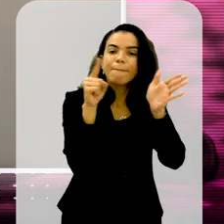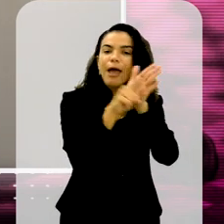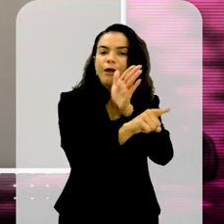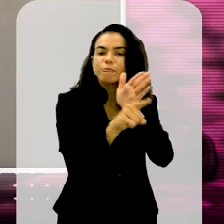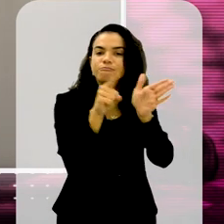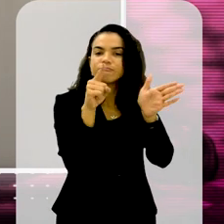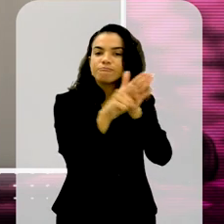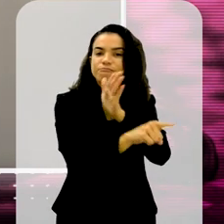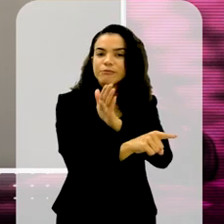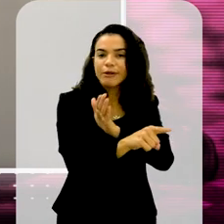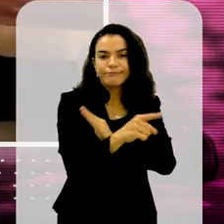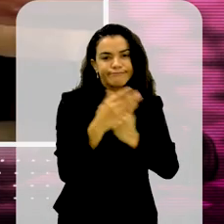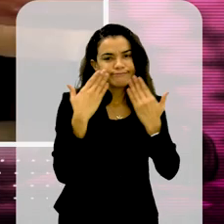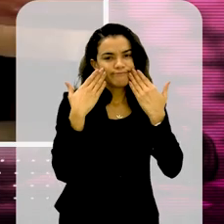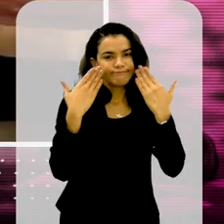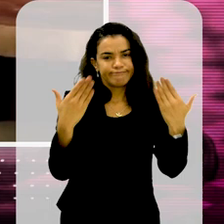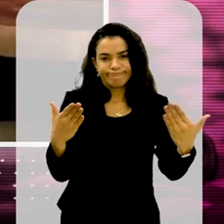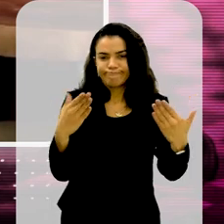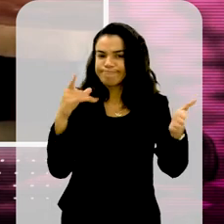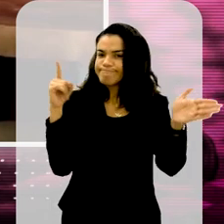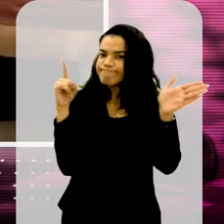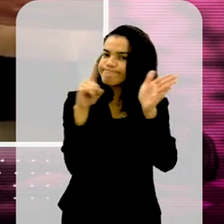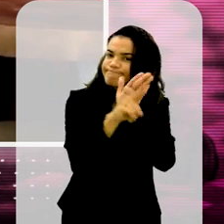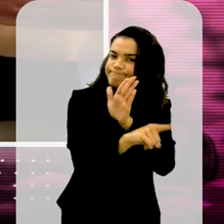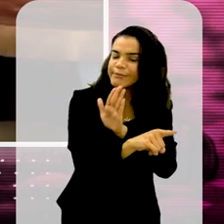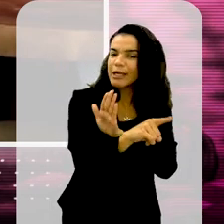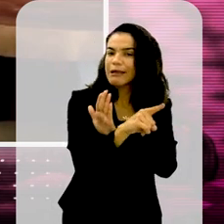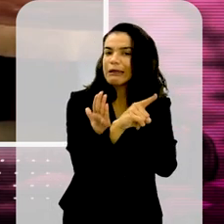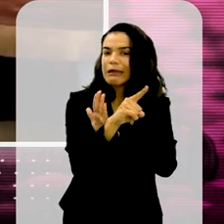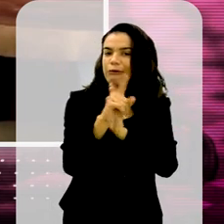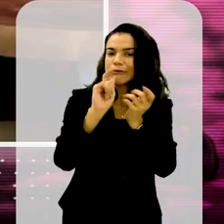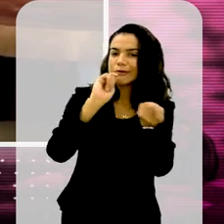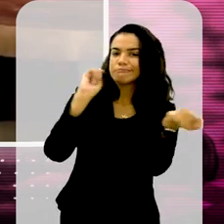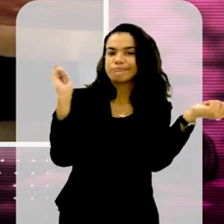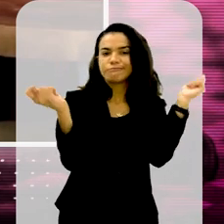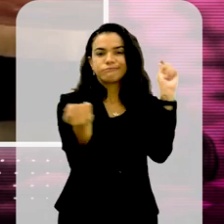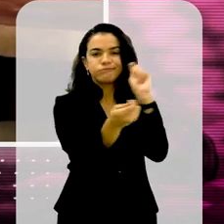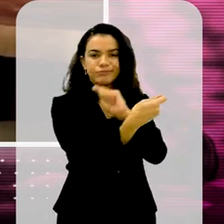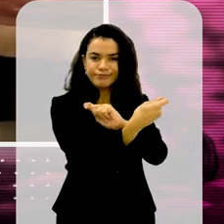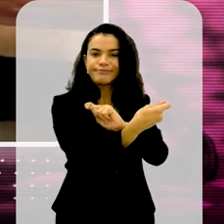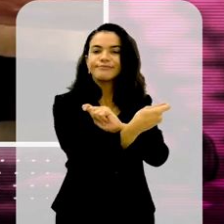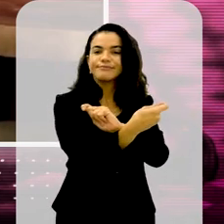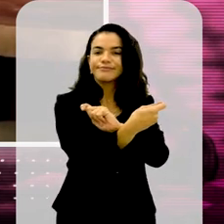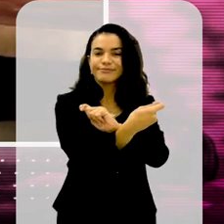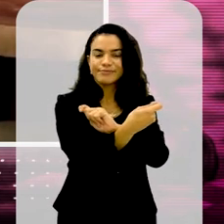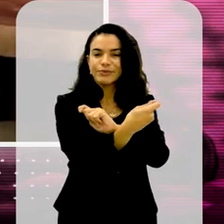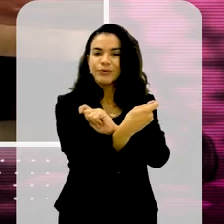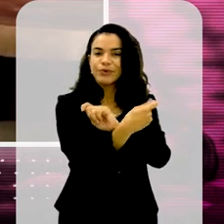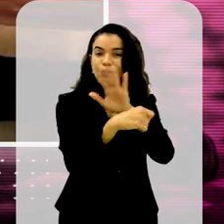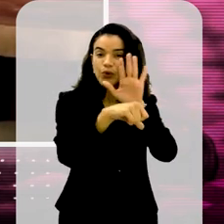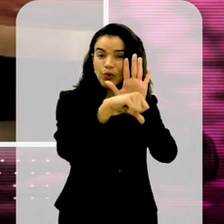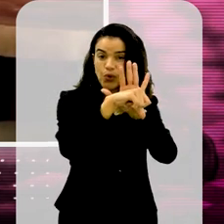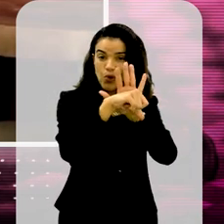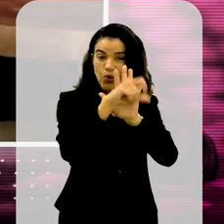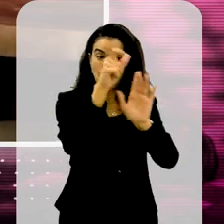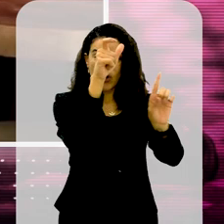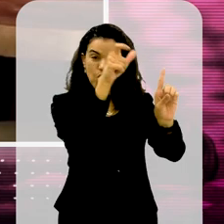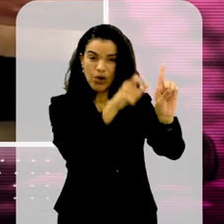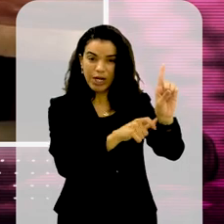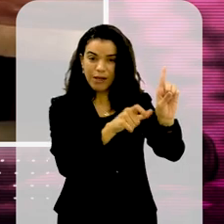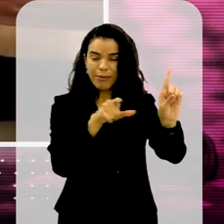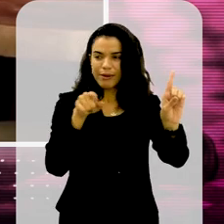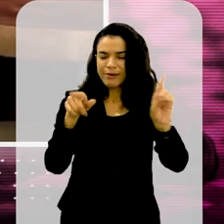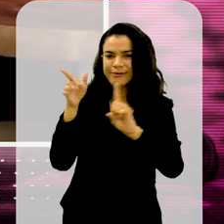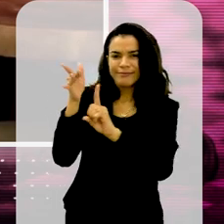com perguntas que, notoriamente, são perguntas que tentam inverter o polo do crime,